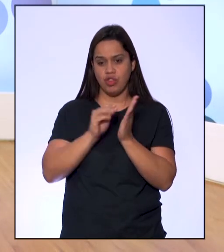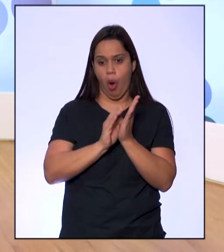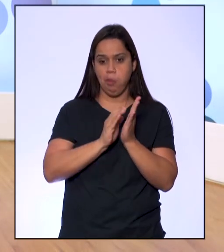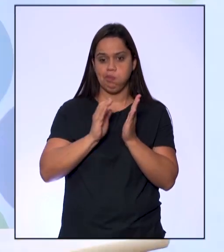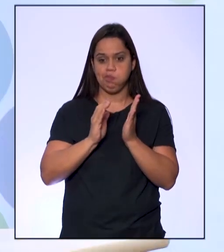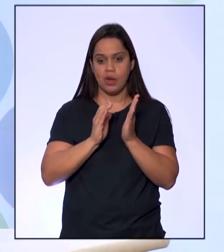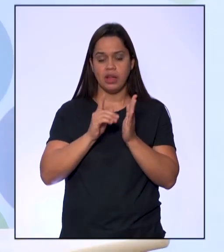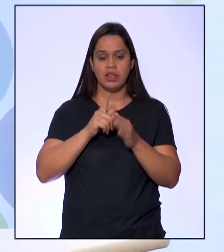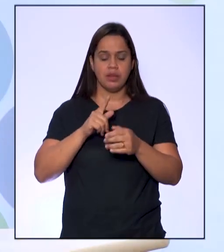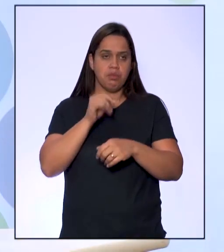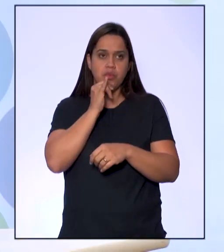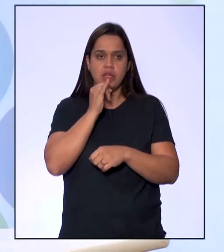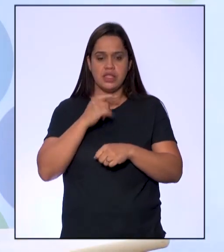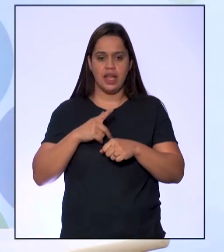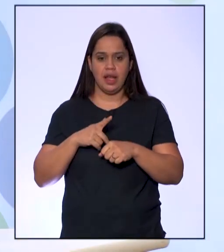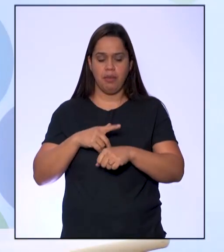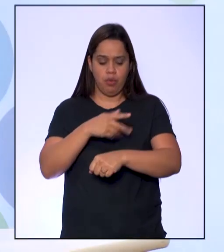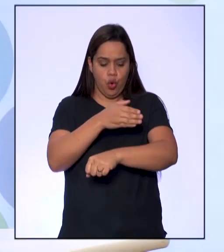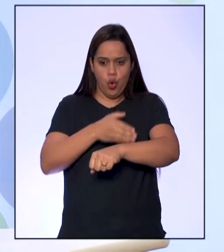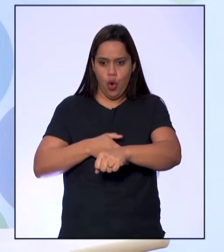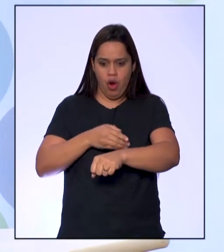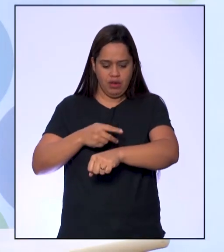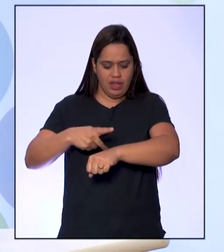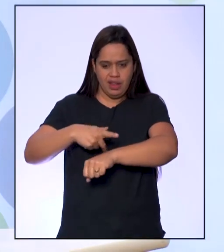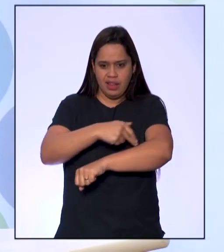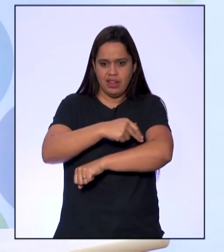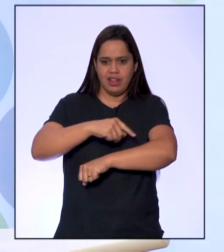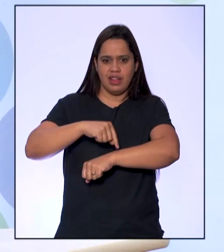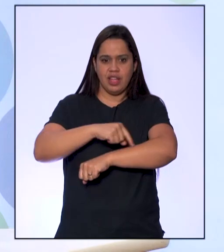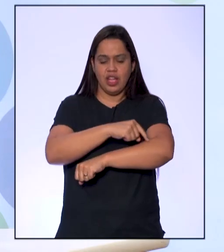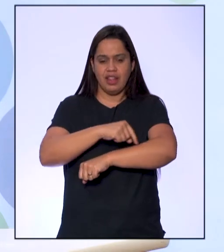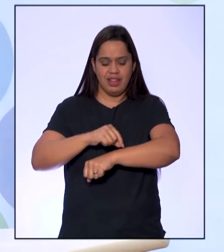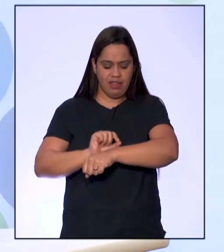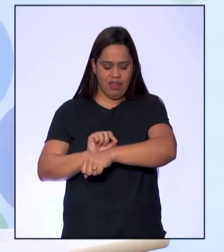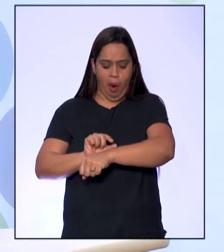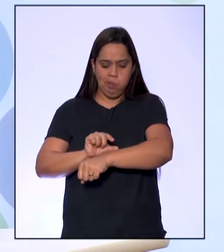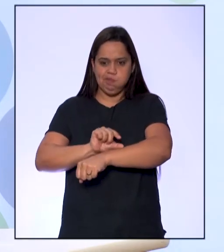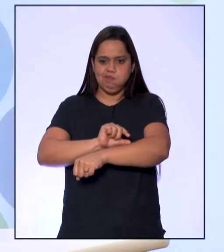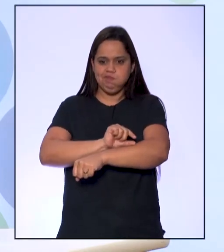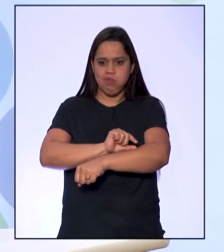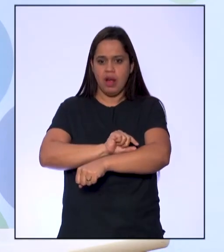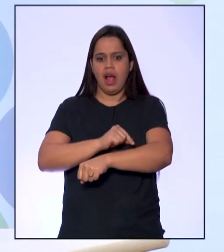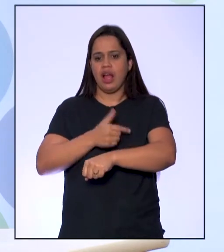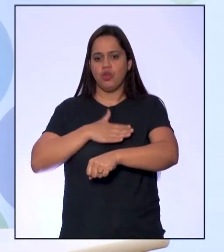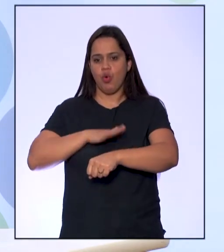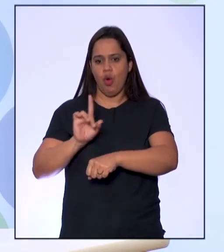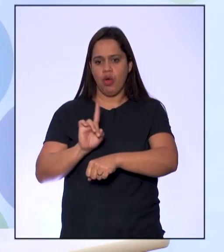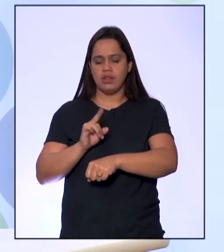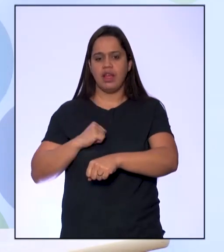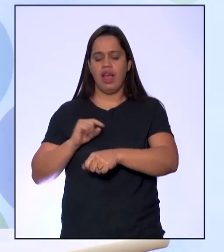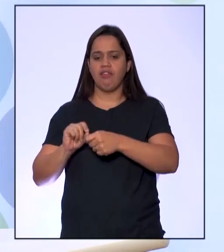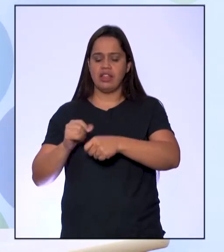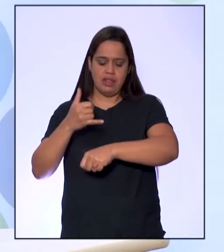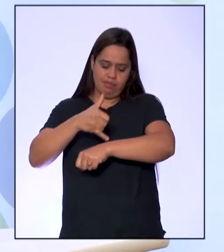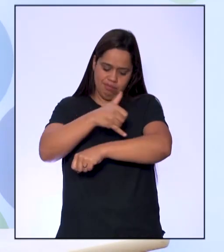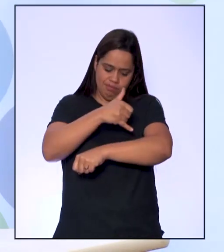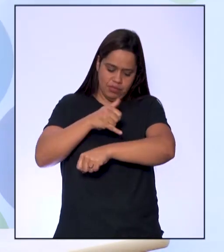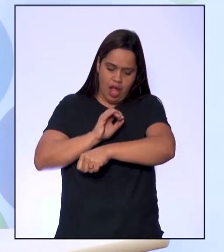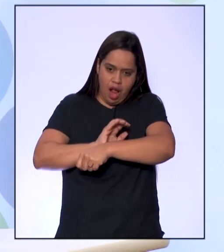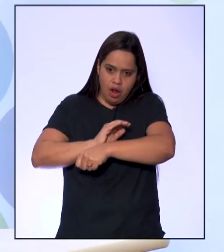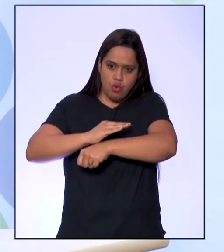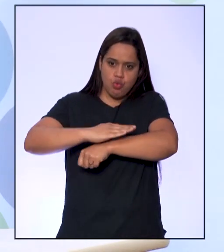pessoas que quando cortam assim o braço, a perna, quando tem ou a cirurgia, fica aquele queloide. Então a pessoa vai lá e faz exatamente para